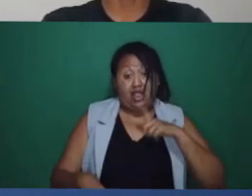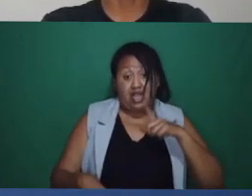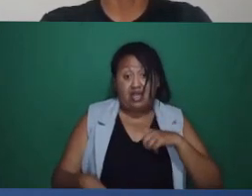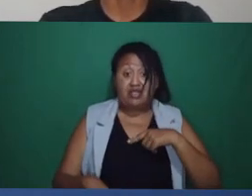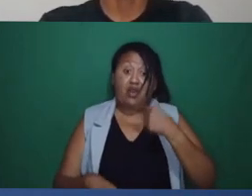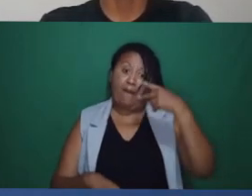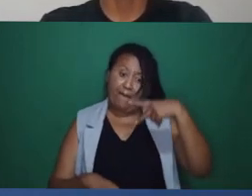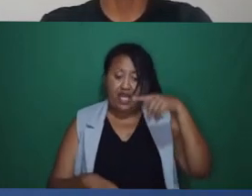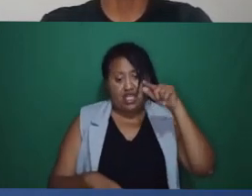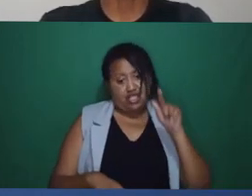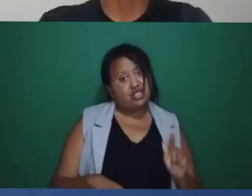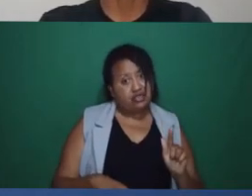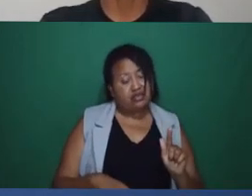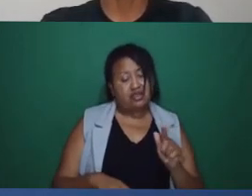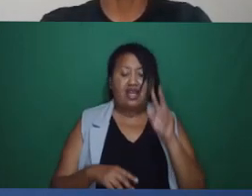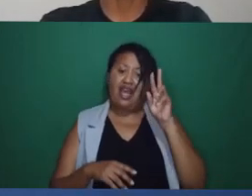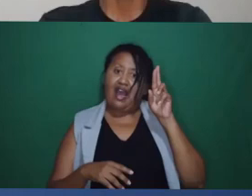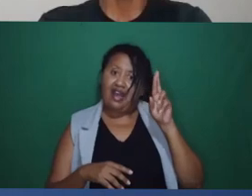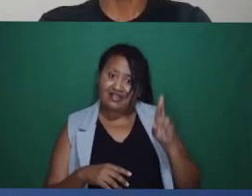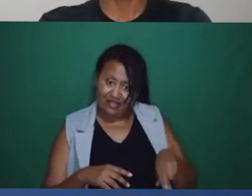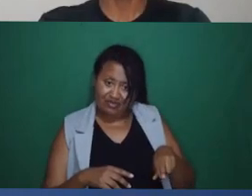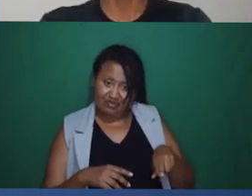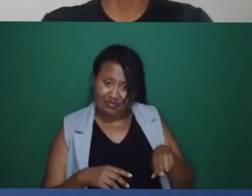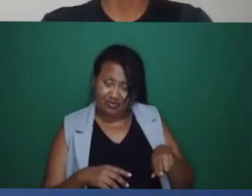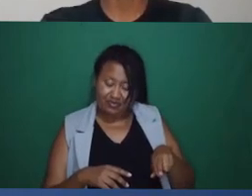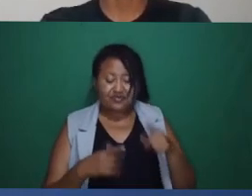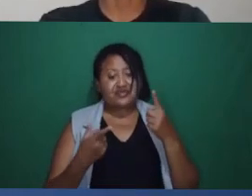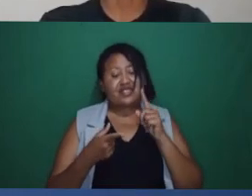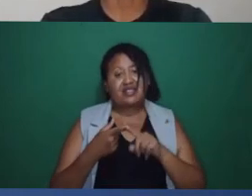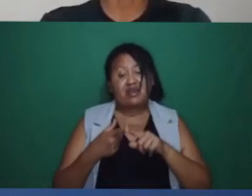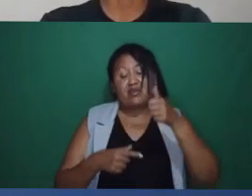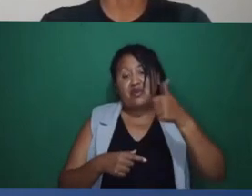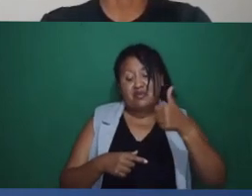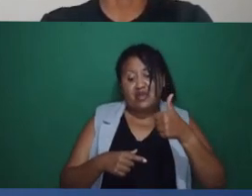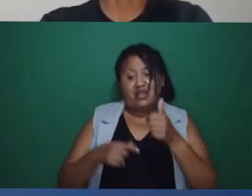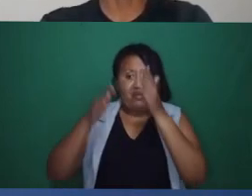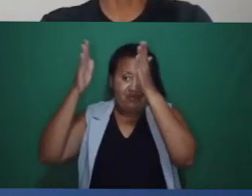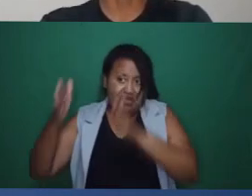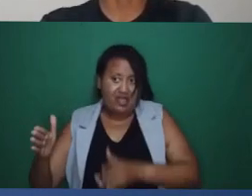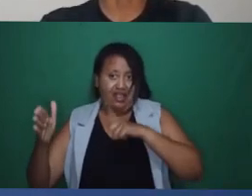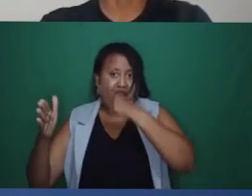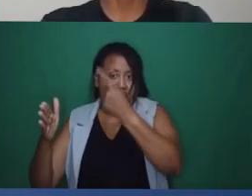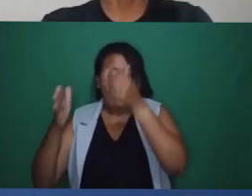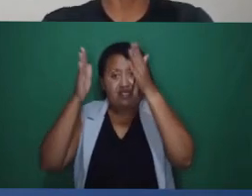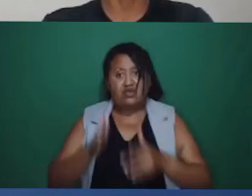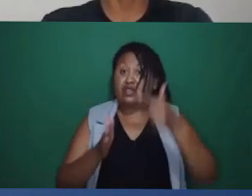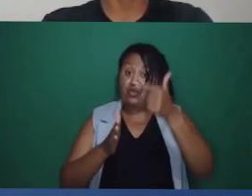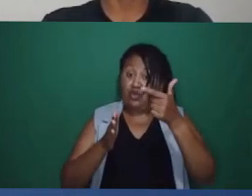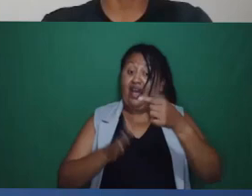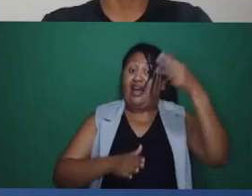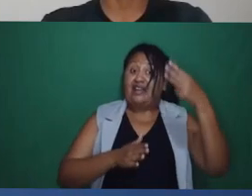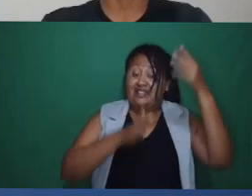uma PG de razão 2 onde o primeiro termo A primeira coluna tinha uma carta a segunda duas